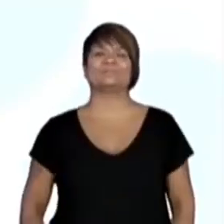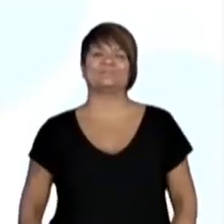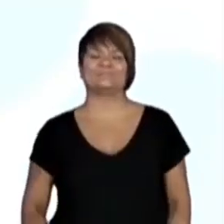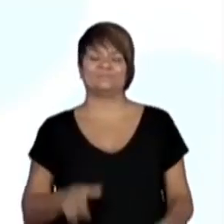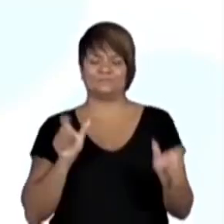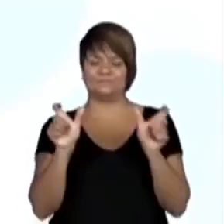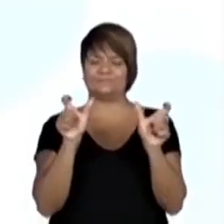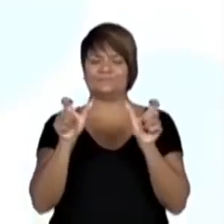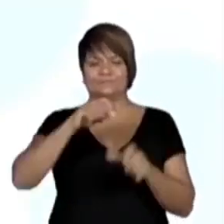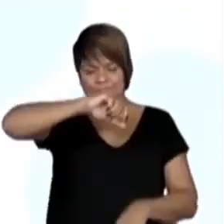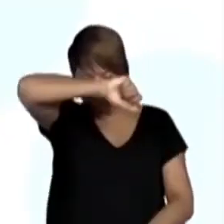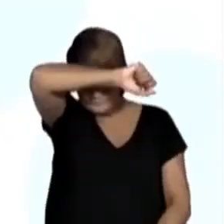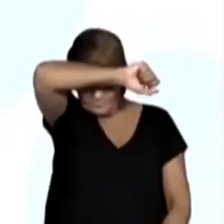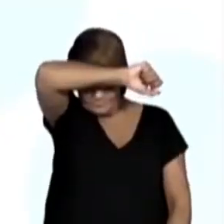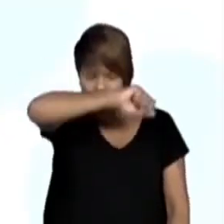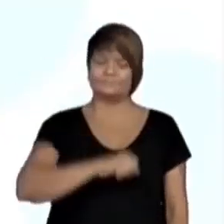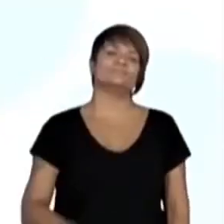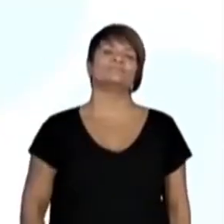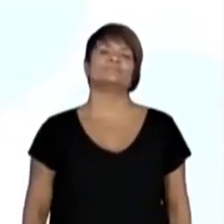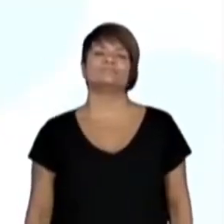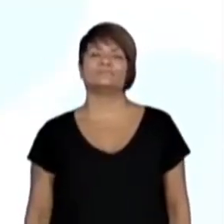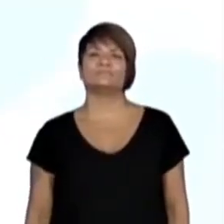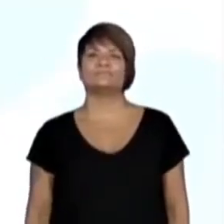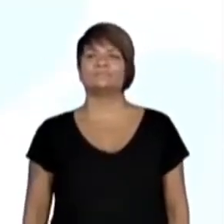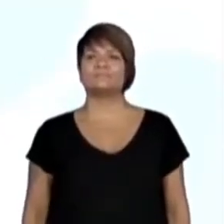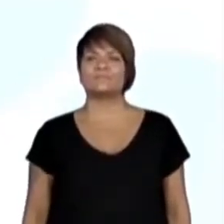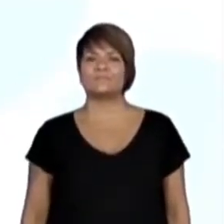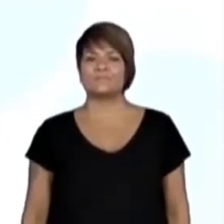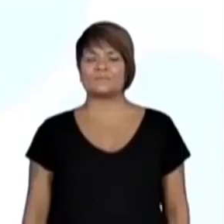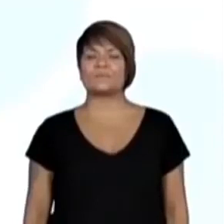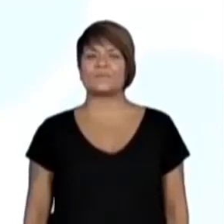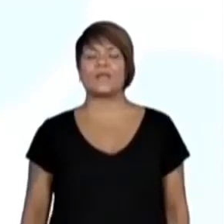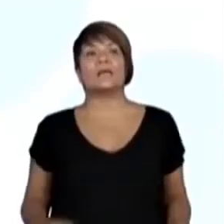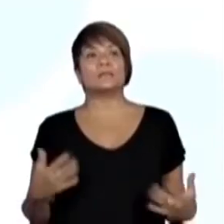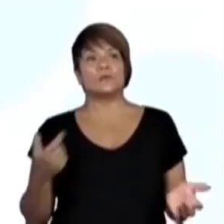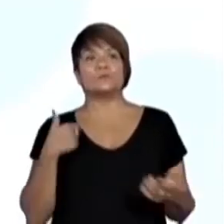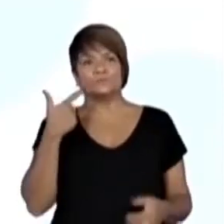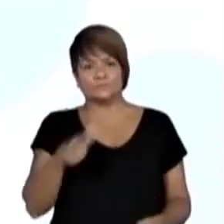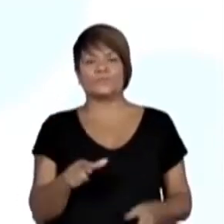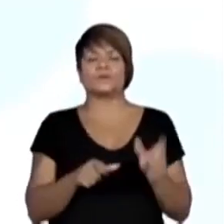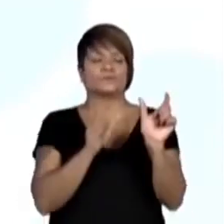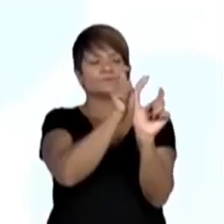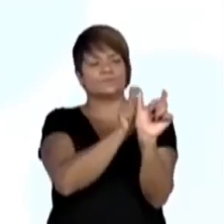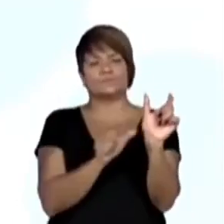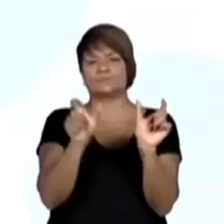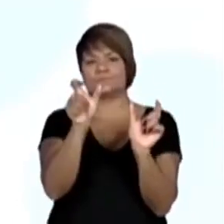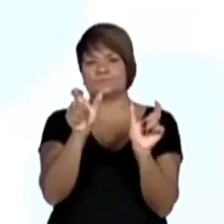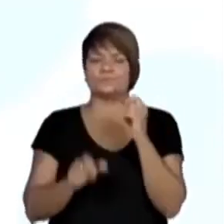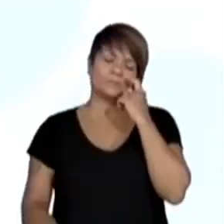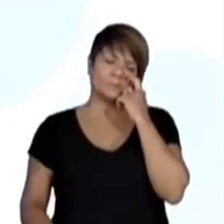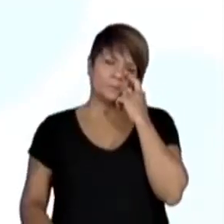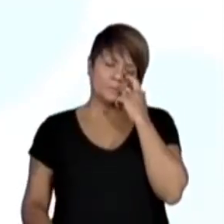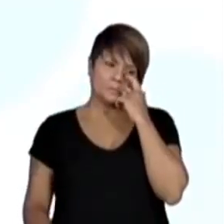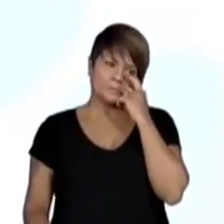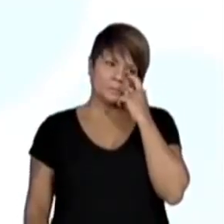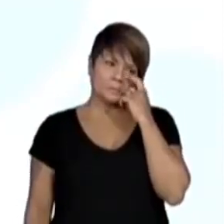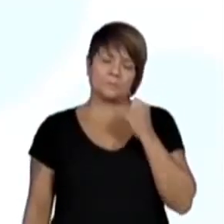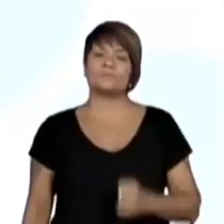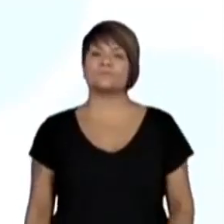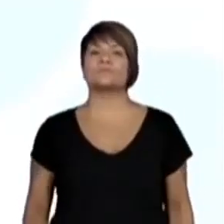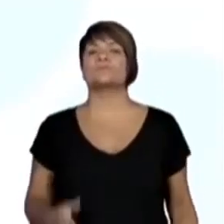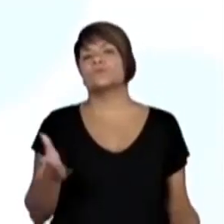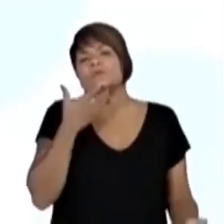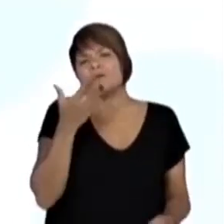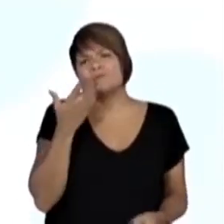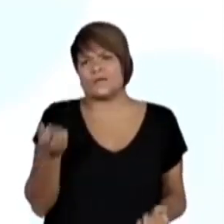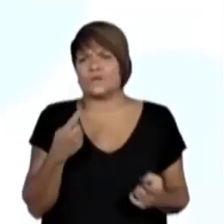palavras da brincadeira esconde-esconde, e as duas são iguais, não são, professor? Então, eu vou repetir. Aí fica mais fácil, né, professora? Já escrevi uma, para